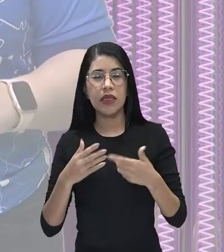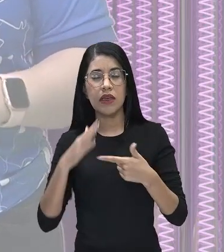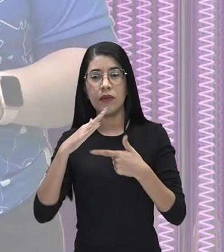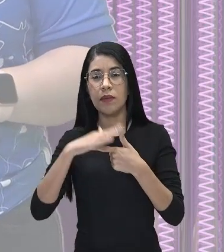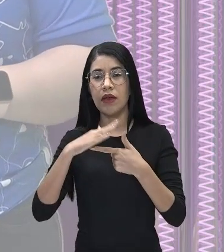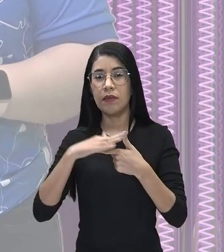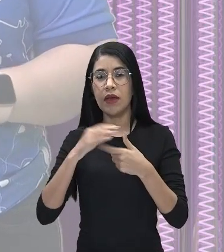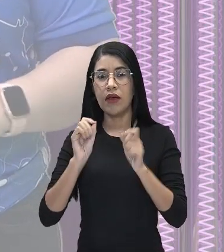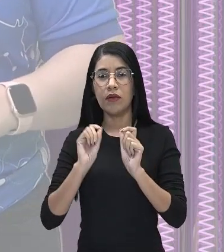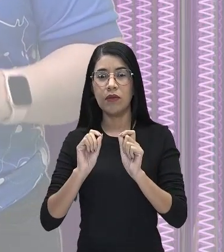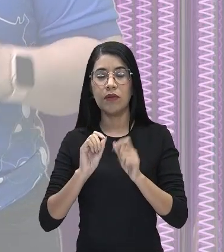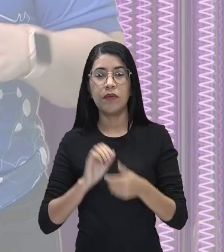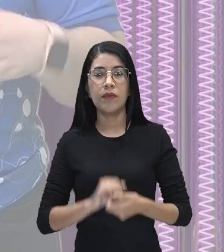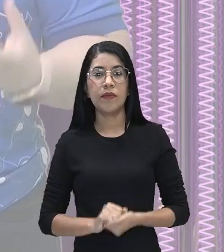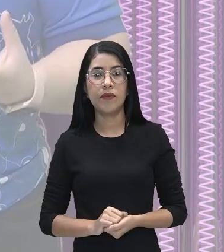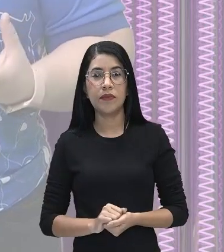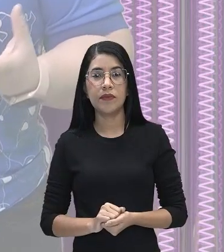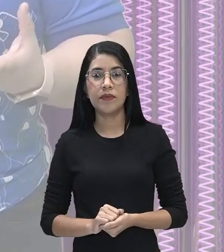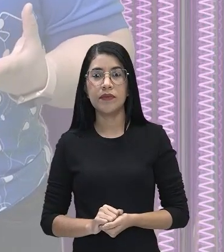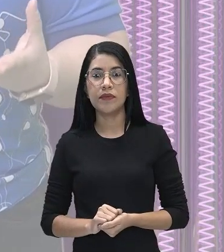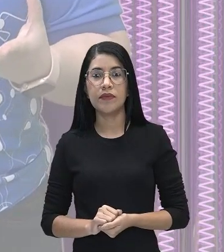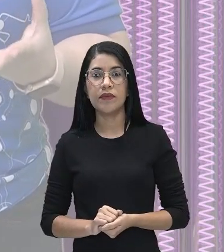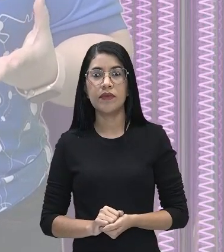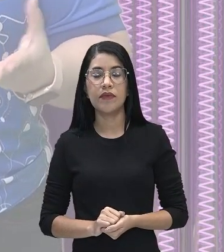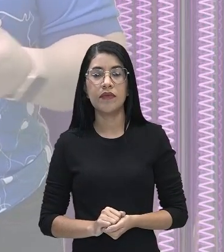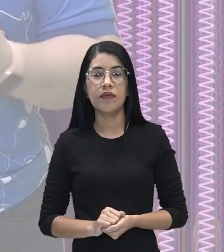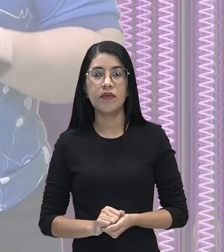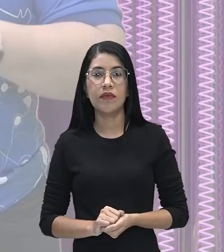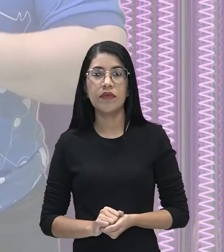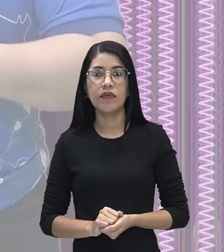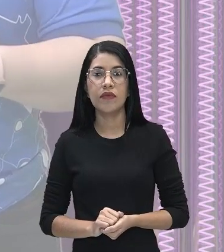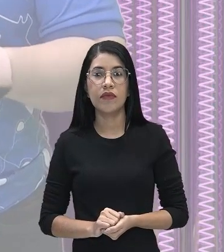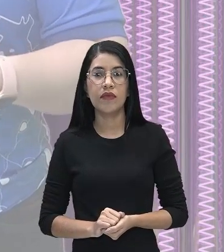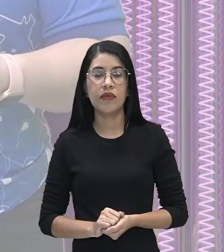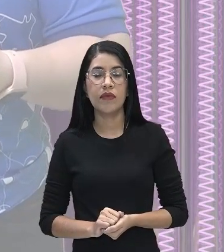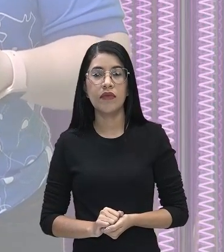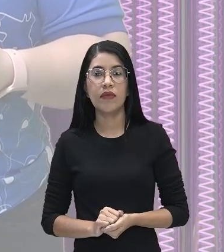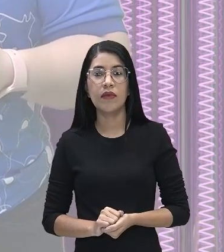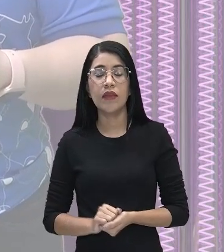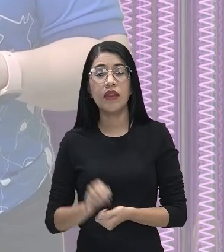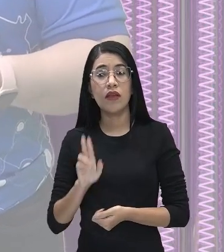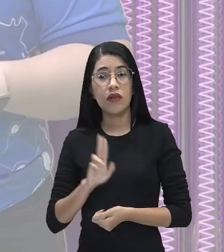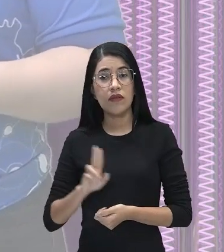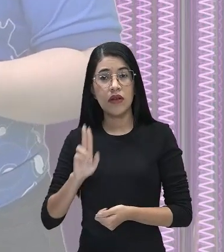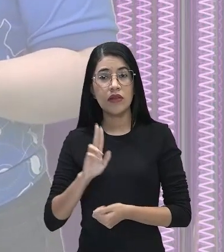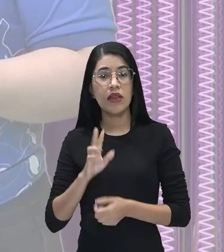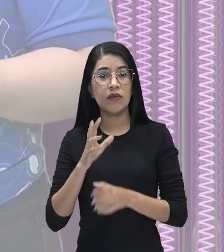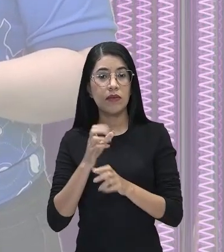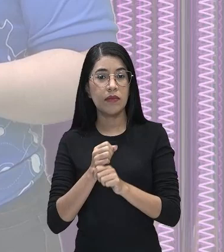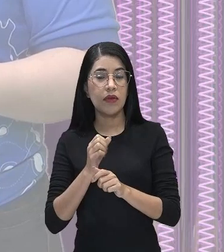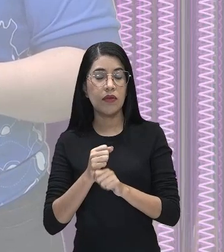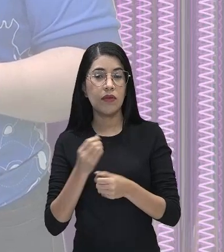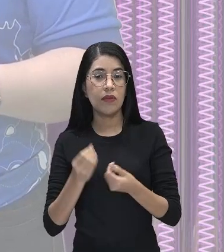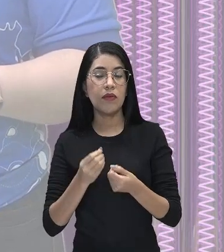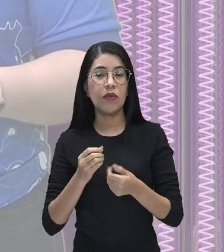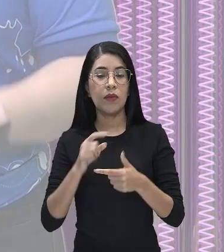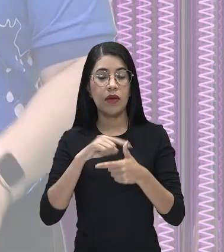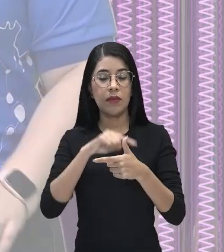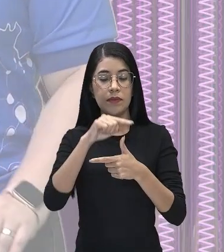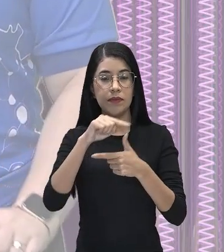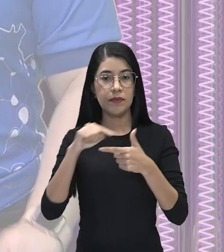bem, olha só. O teorema de Pitágoras vai se aplicar ao triângulo retângulo. Então, aqui a gente tem um